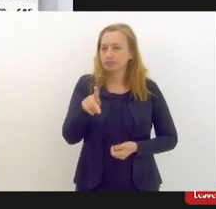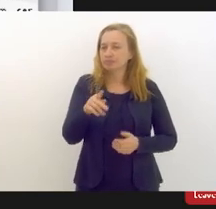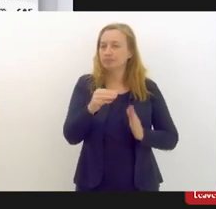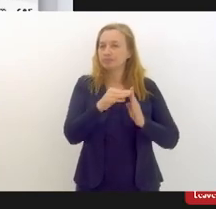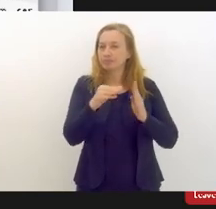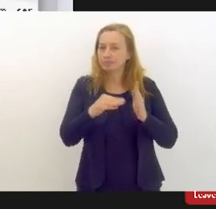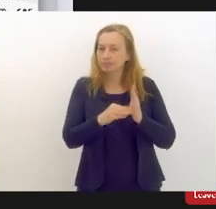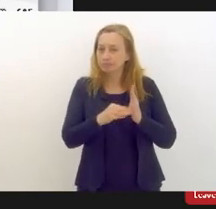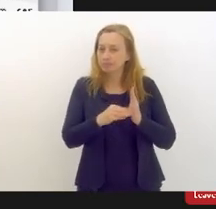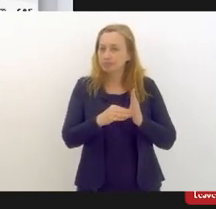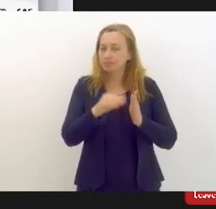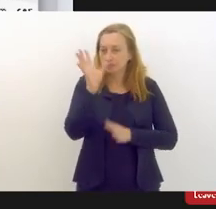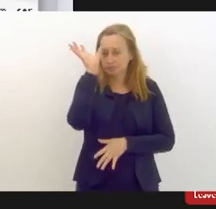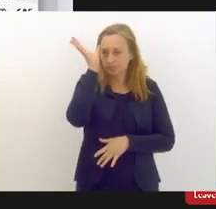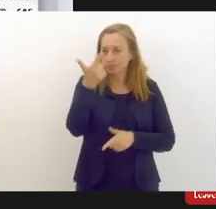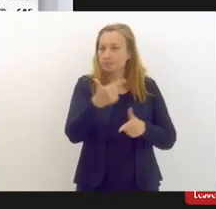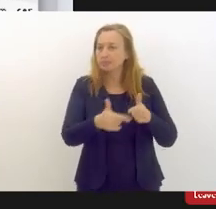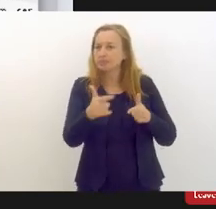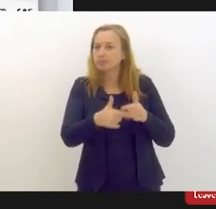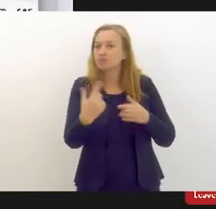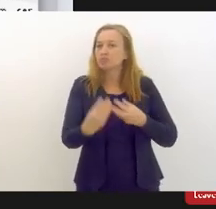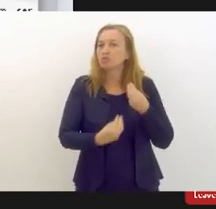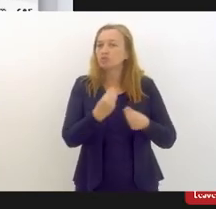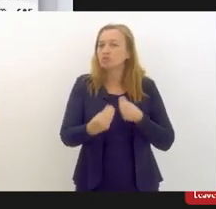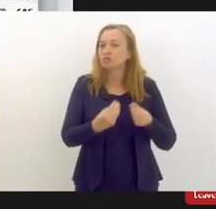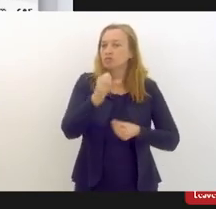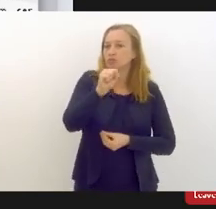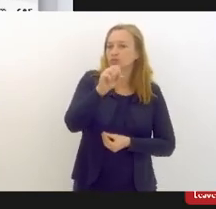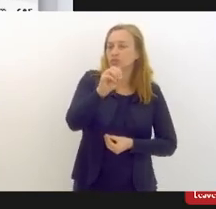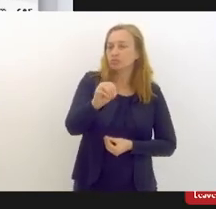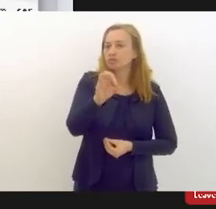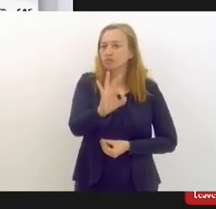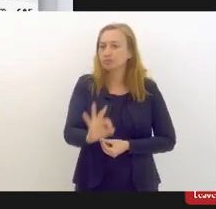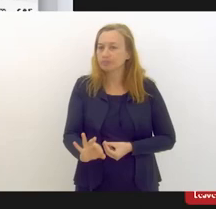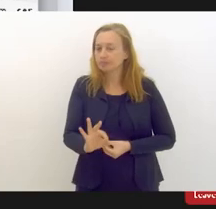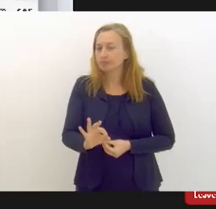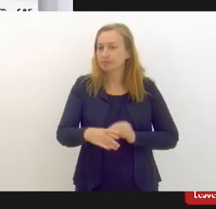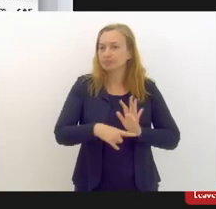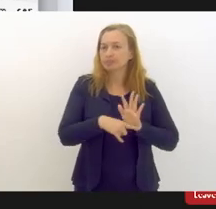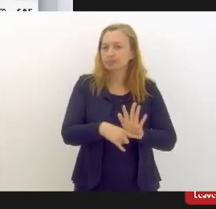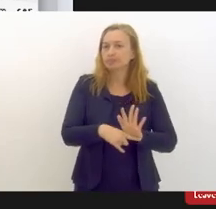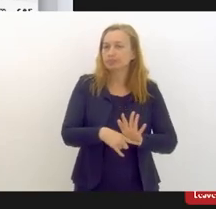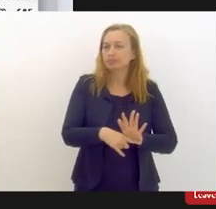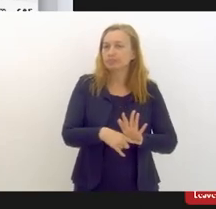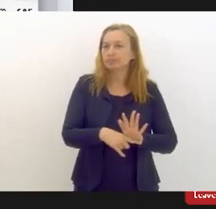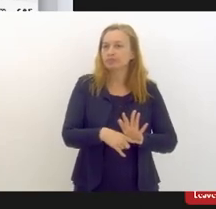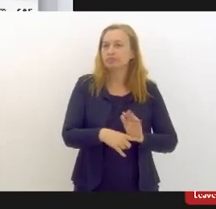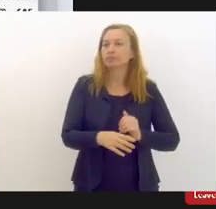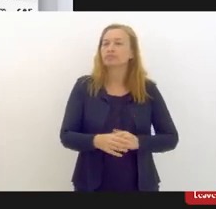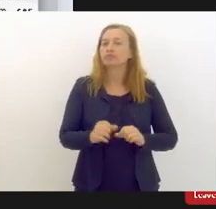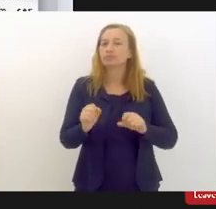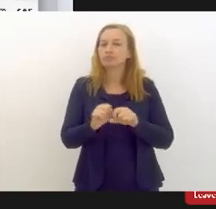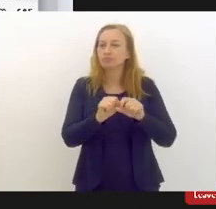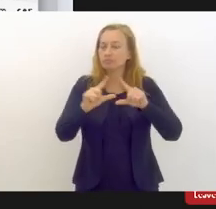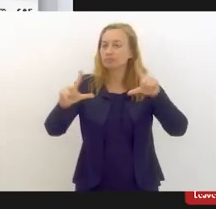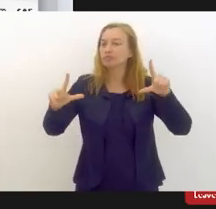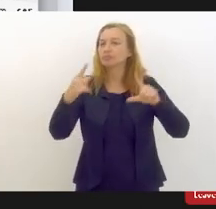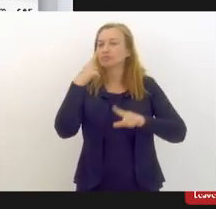de problemas, como ficaria o nosso 80% de atendimento. E que nos deu ali, aumenta, por favor,